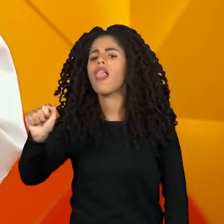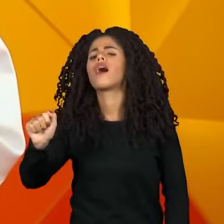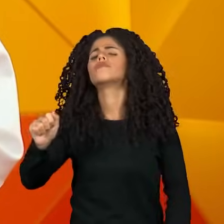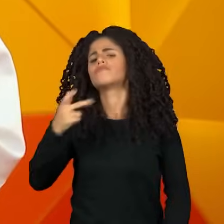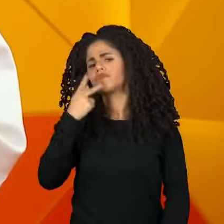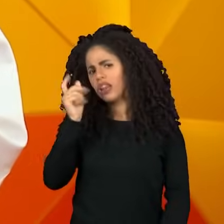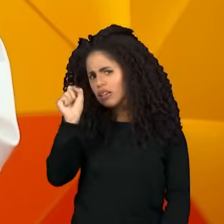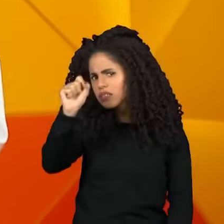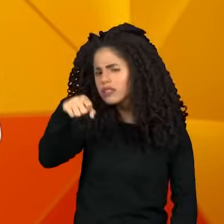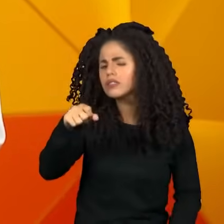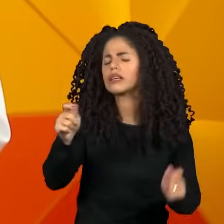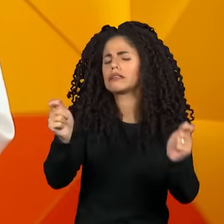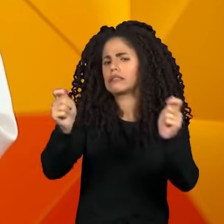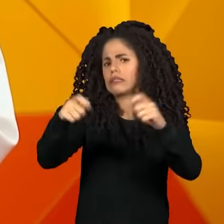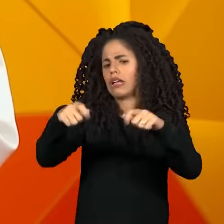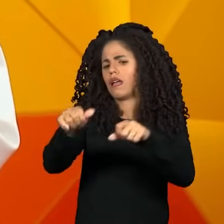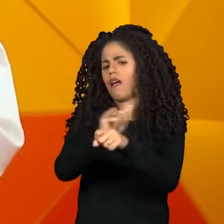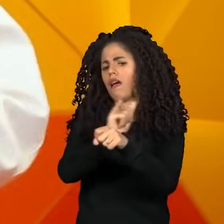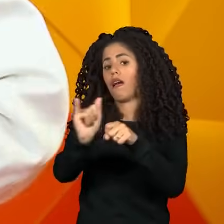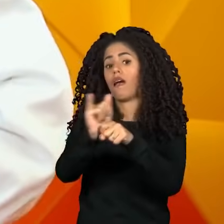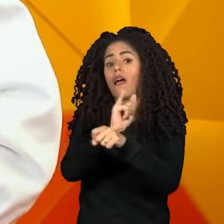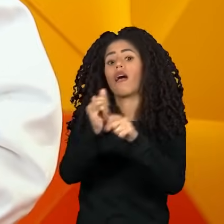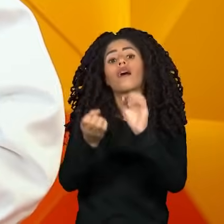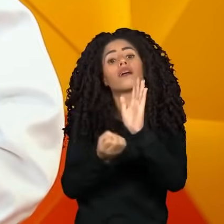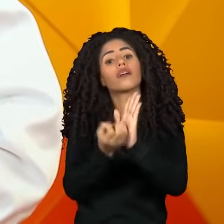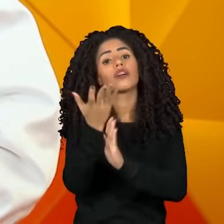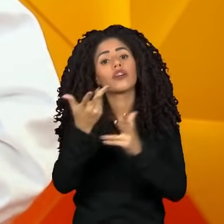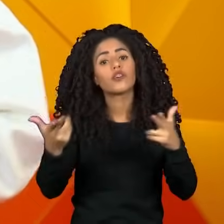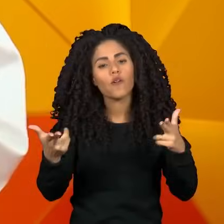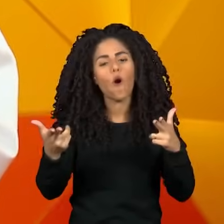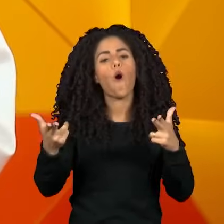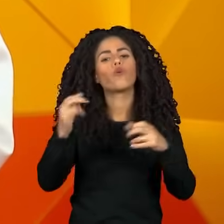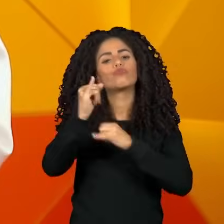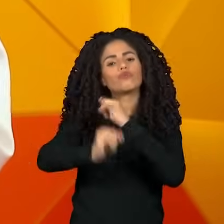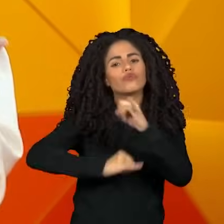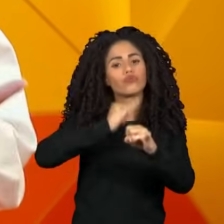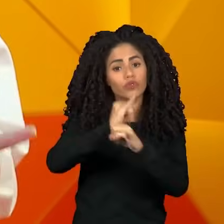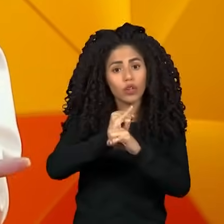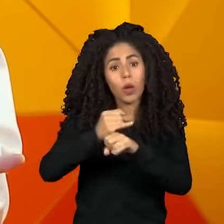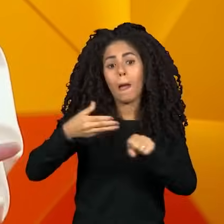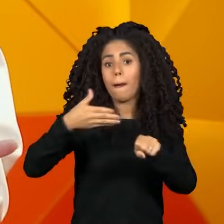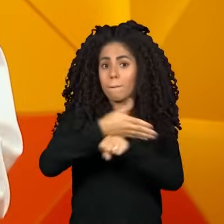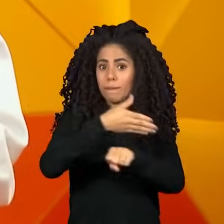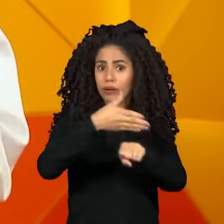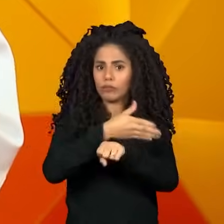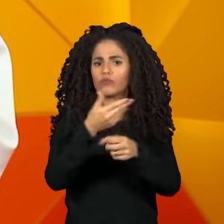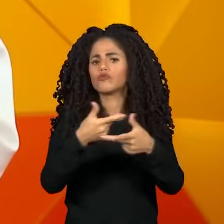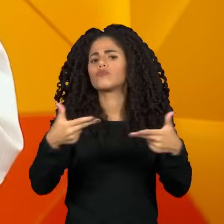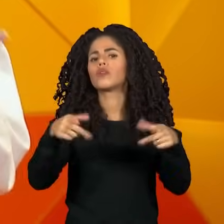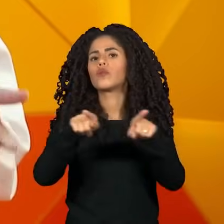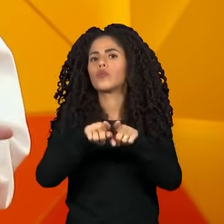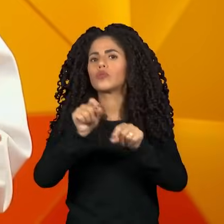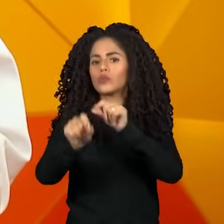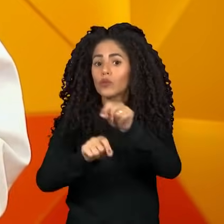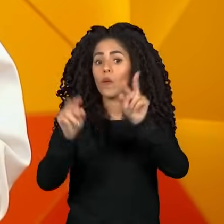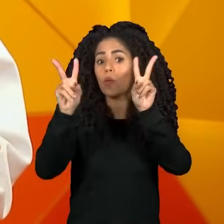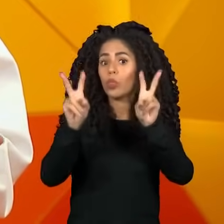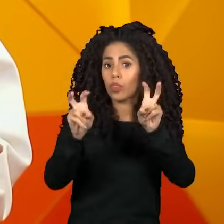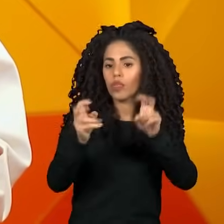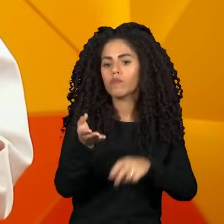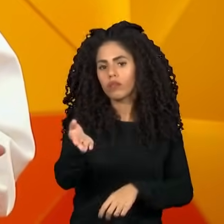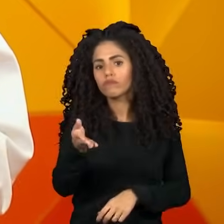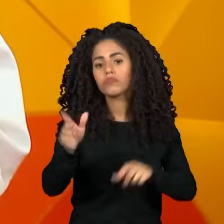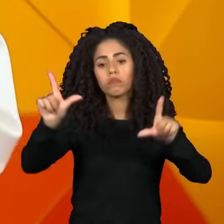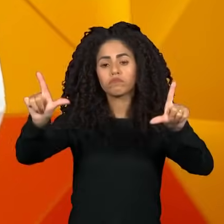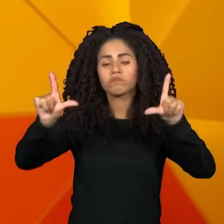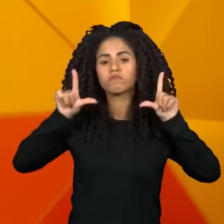que sim. A comunicadora criativa e influenciadora digital participou de um reality show e ela tratou do tema na